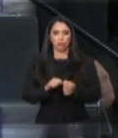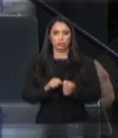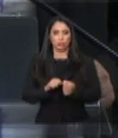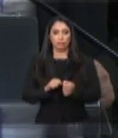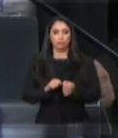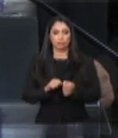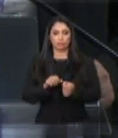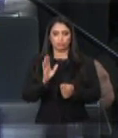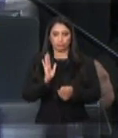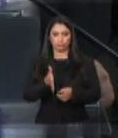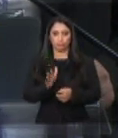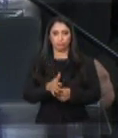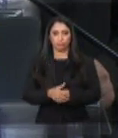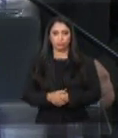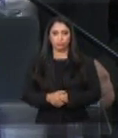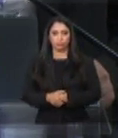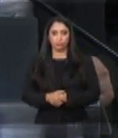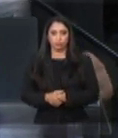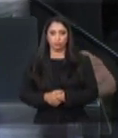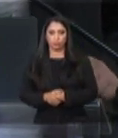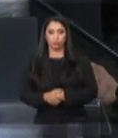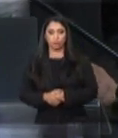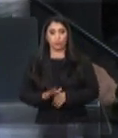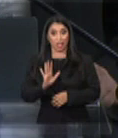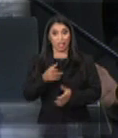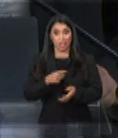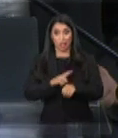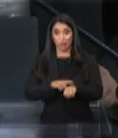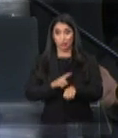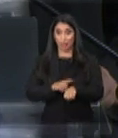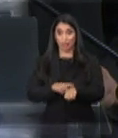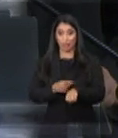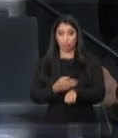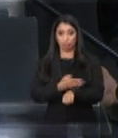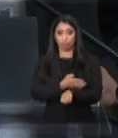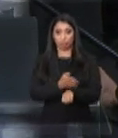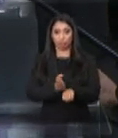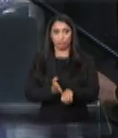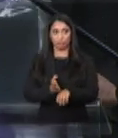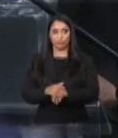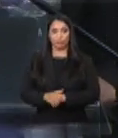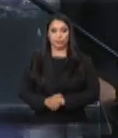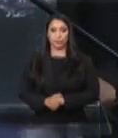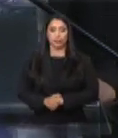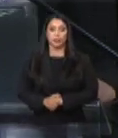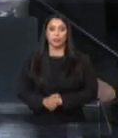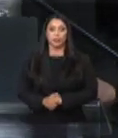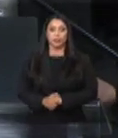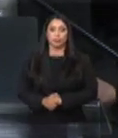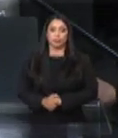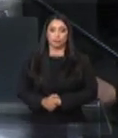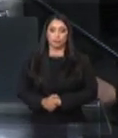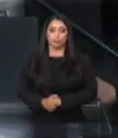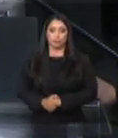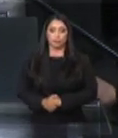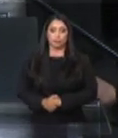substantiva Nossa já então eu vou acelerar criamos